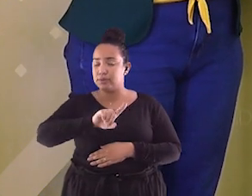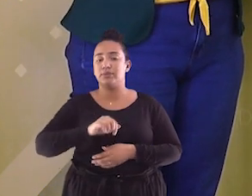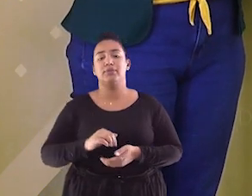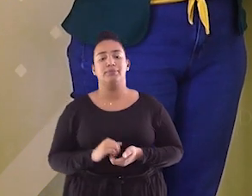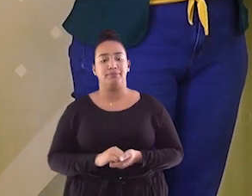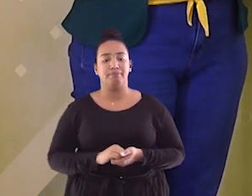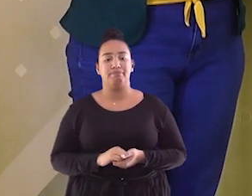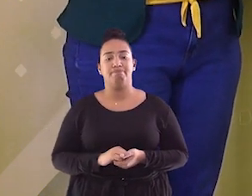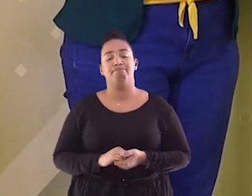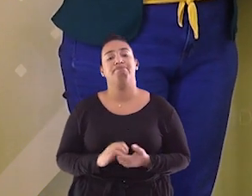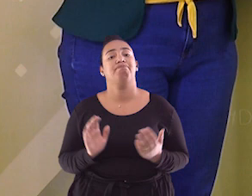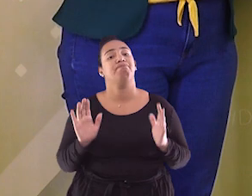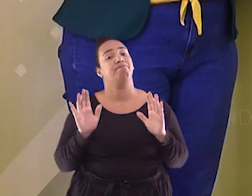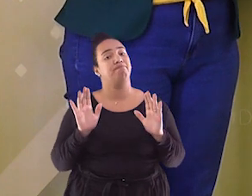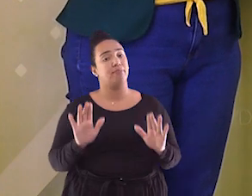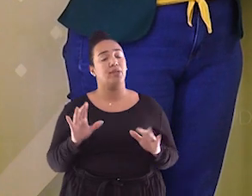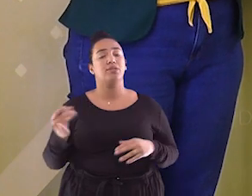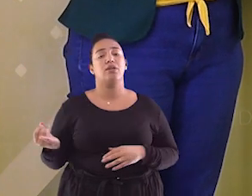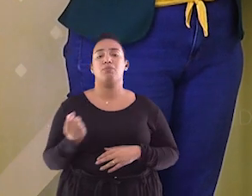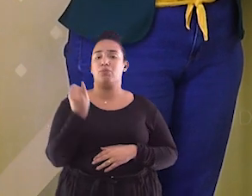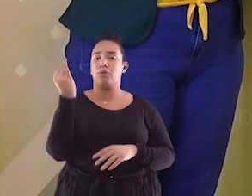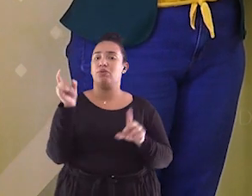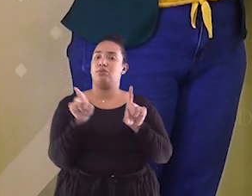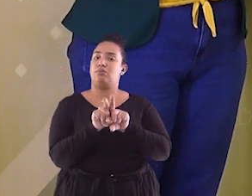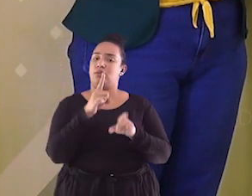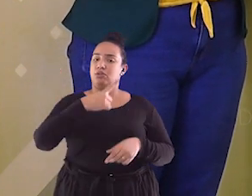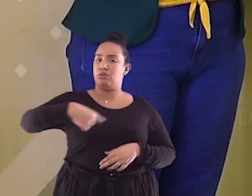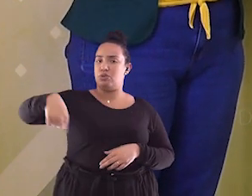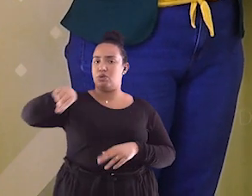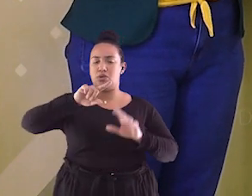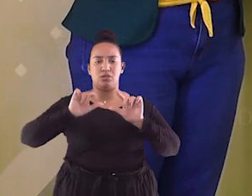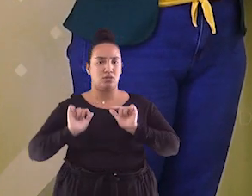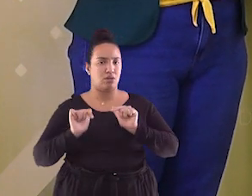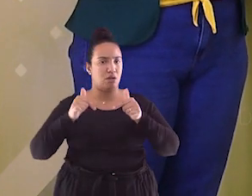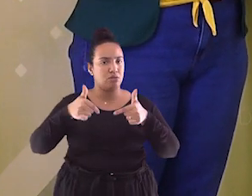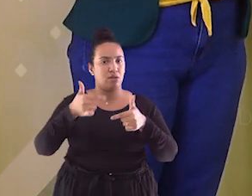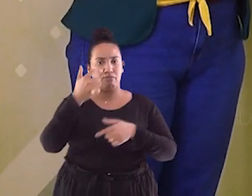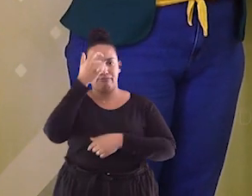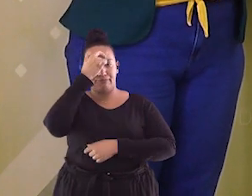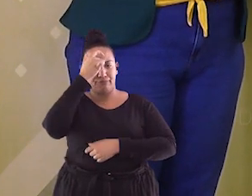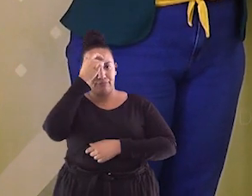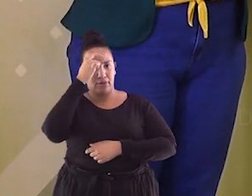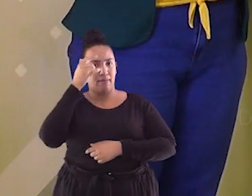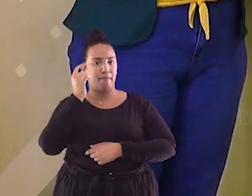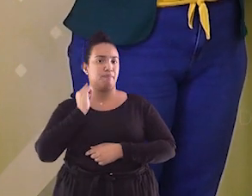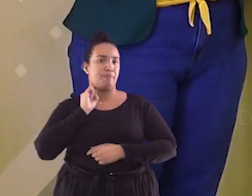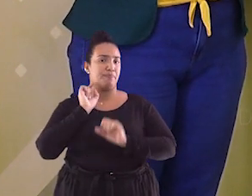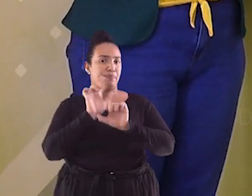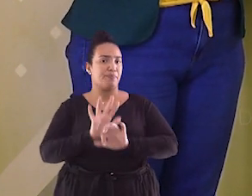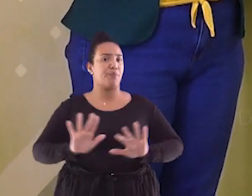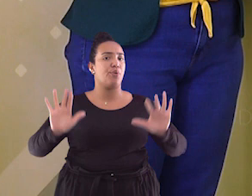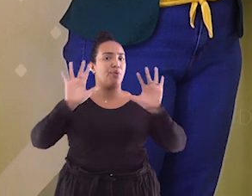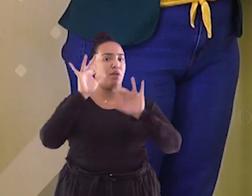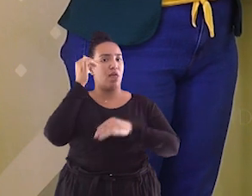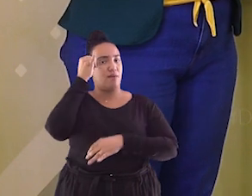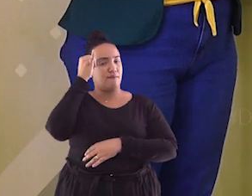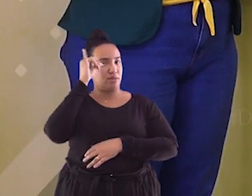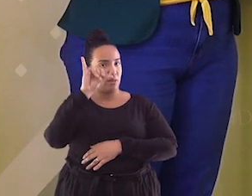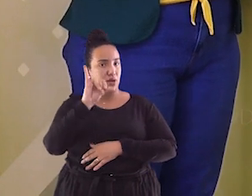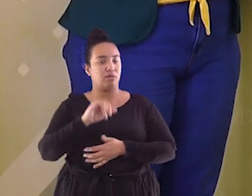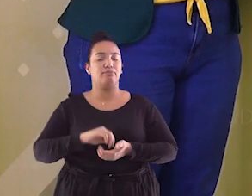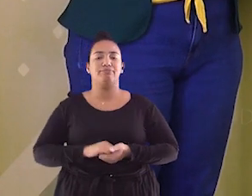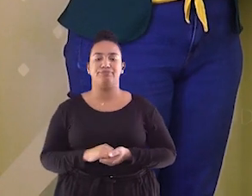Ainda assim, é importante termos atitudes conscientes que evitem a poluição, mesmo fazendo o pouco que conseguimos